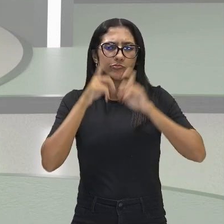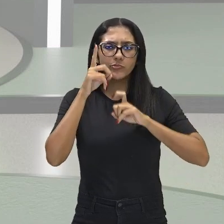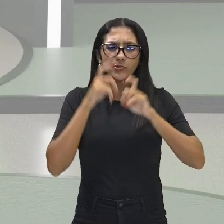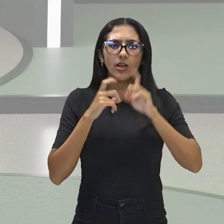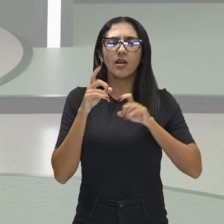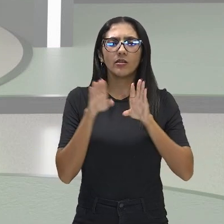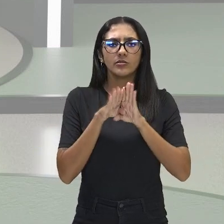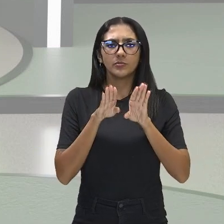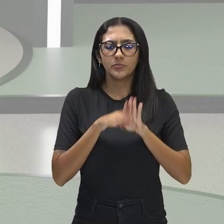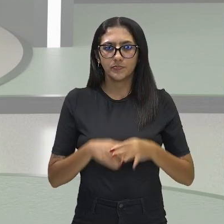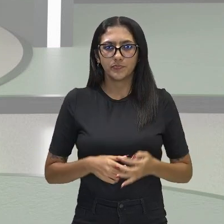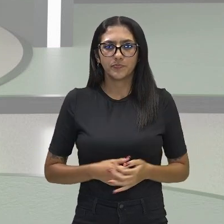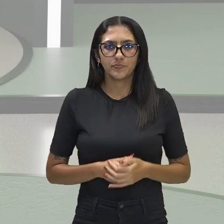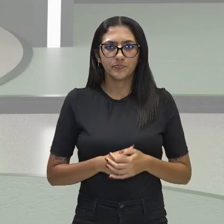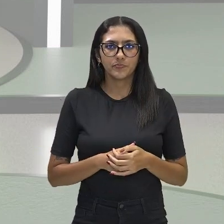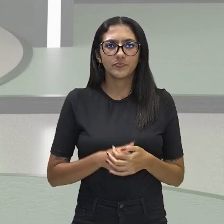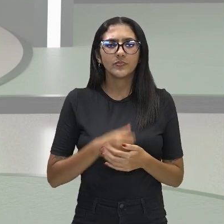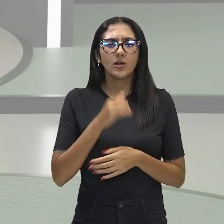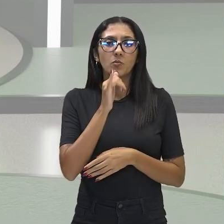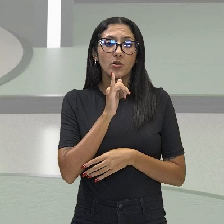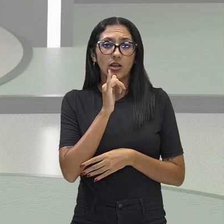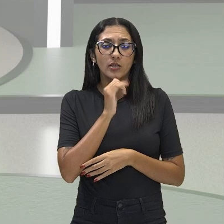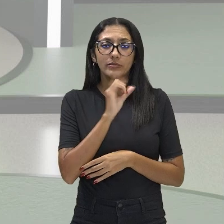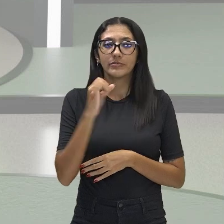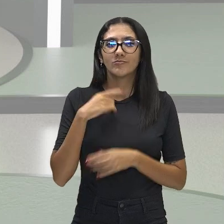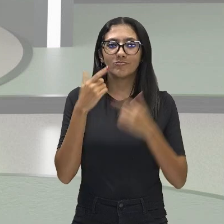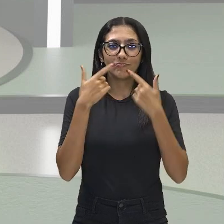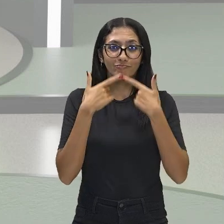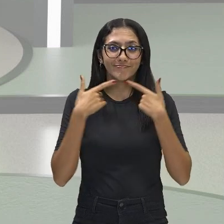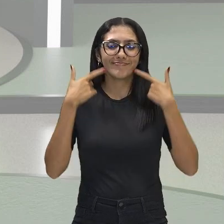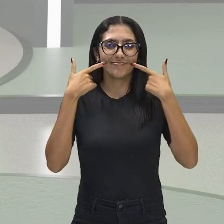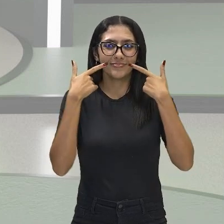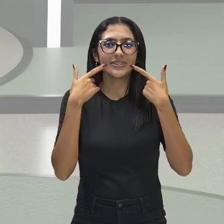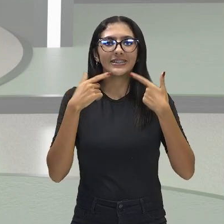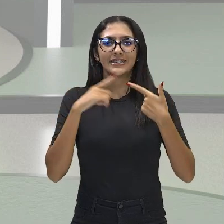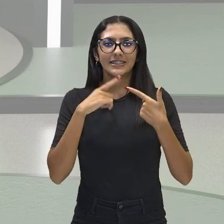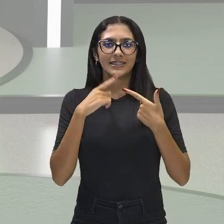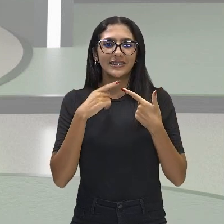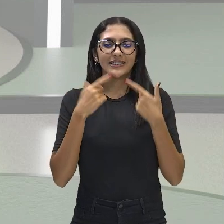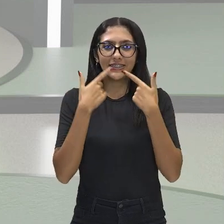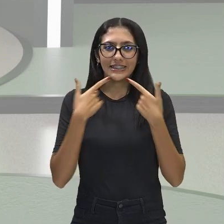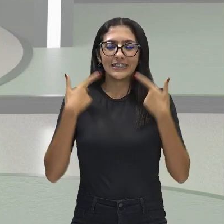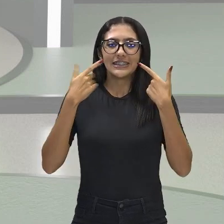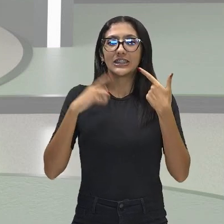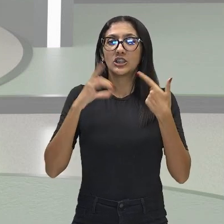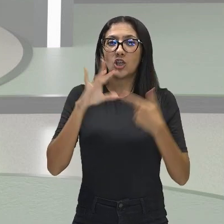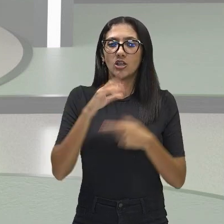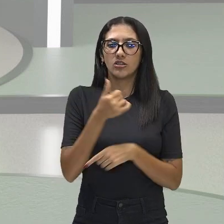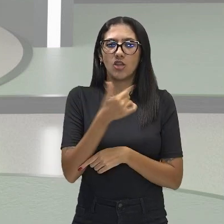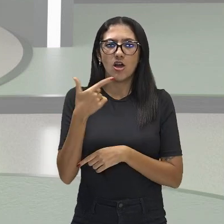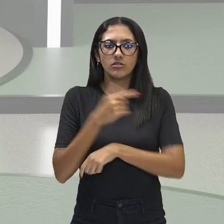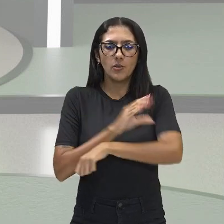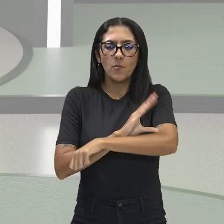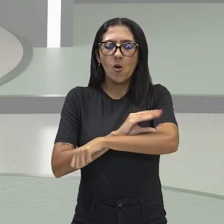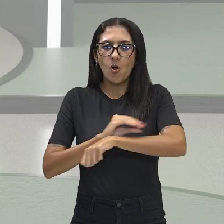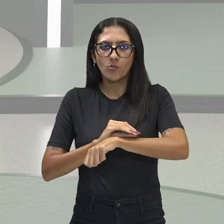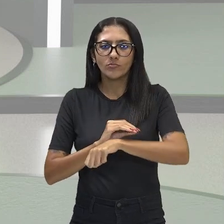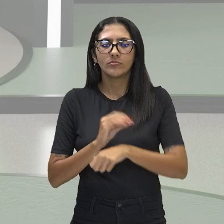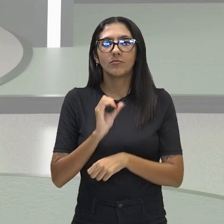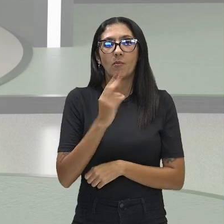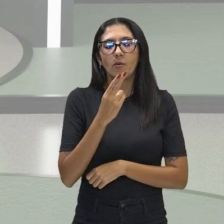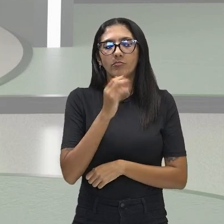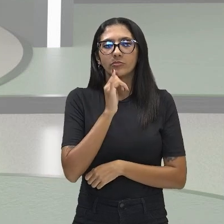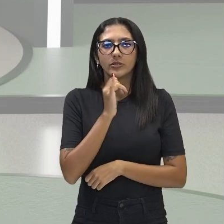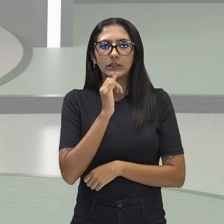Por exemplo, quando nós estamos sorrindo, nós mexemos 12 músculos. Quando nós